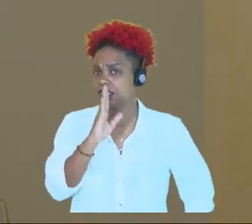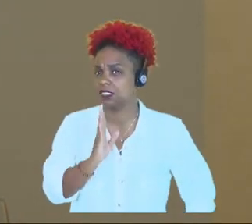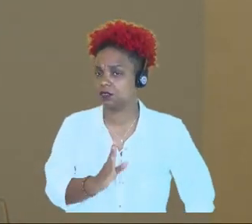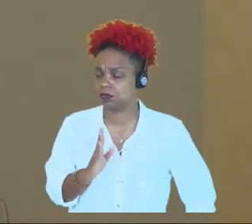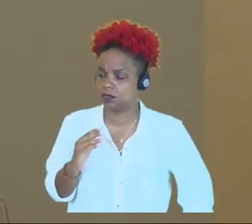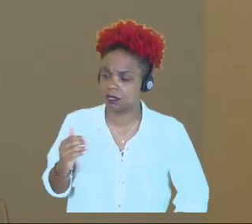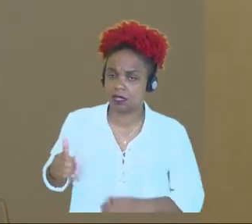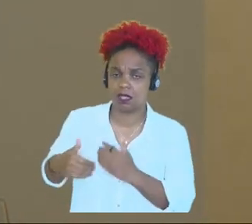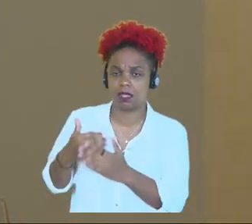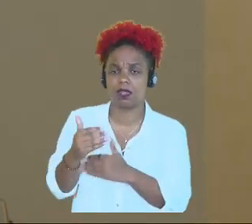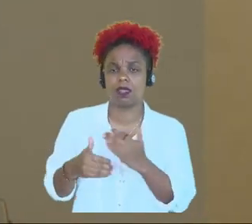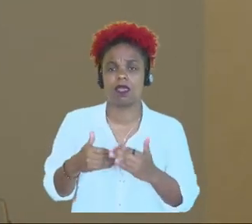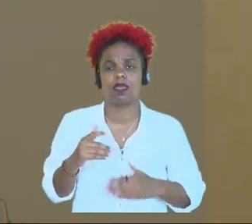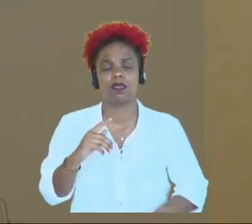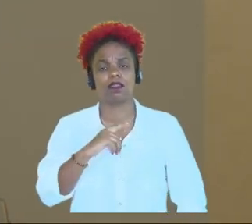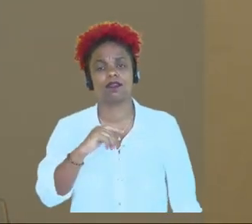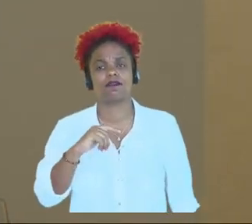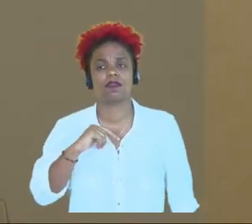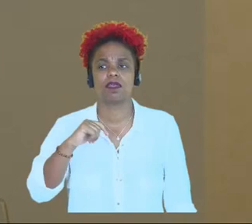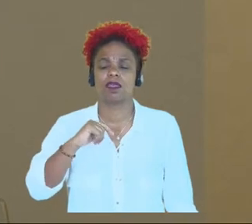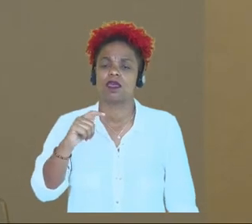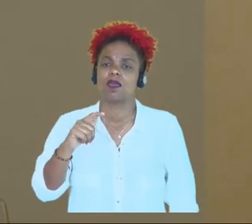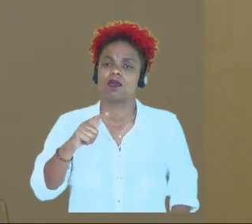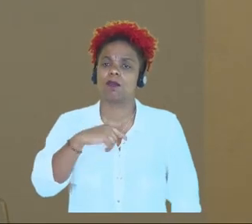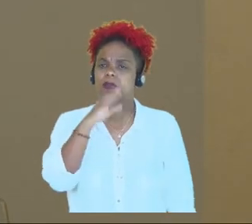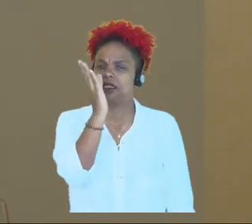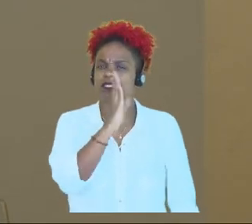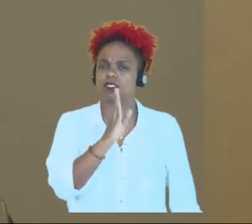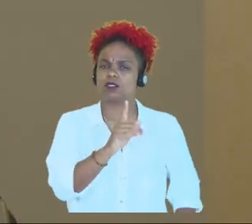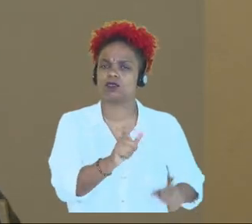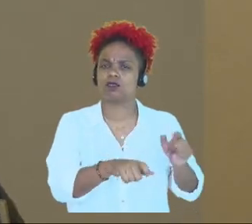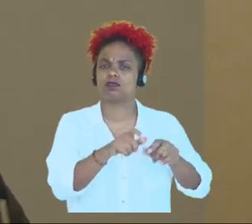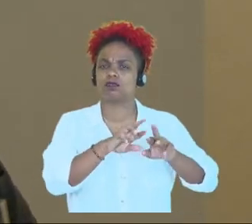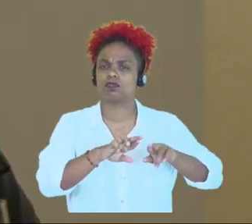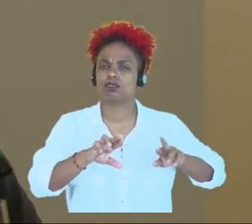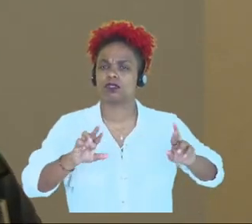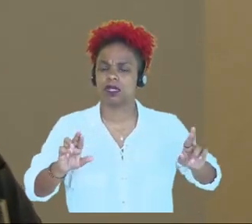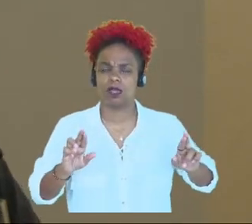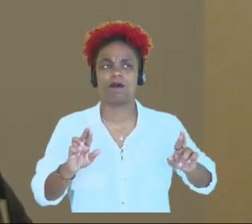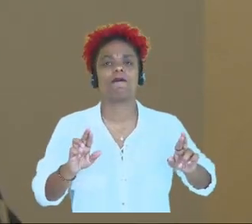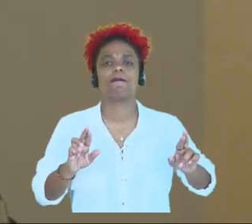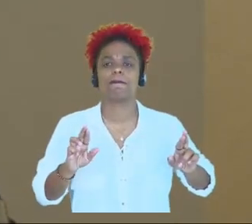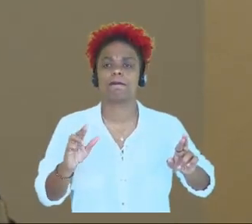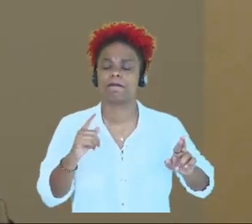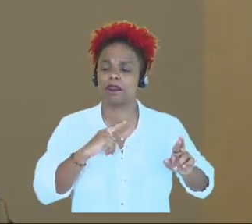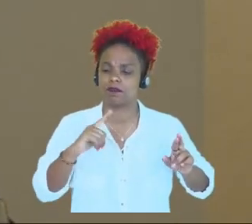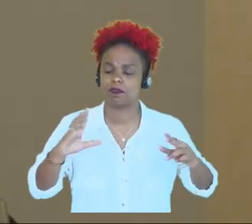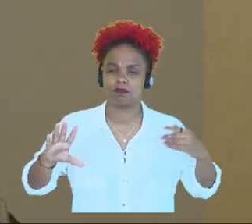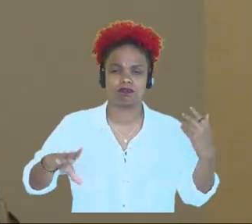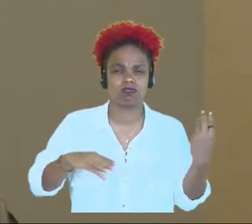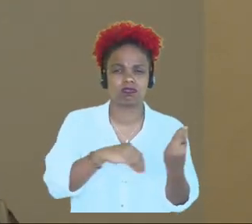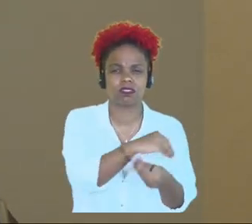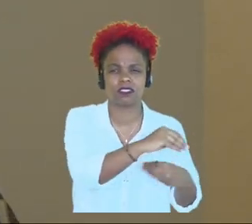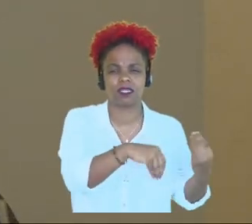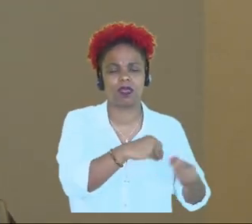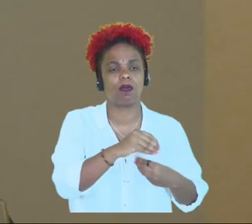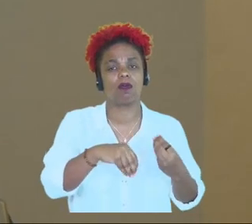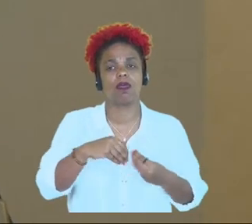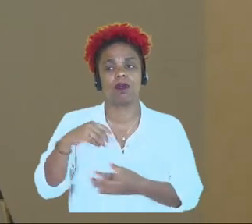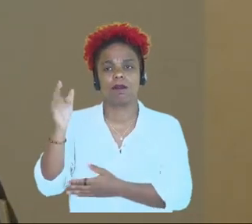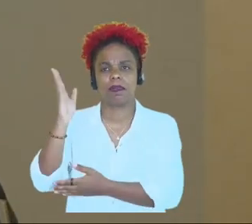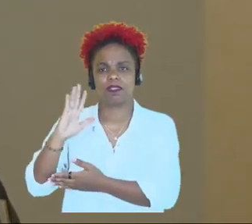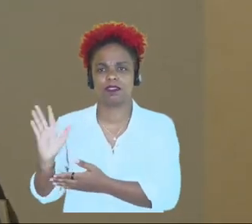nesse processo de conversão do Brasil plural, do Brasil miscigenado, para uma ideia de